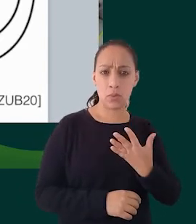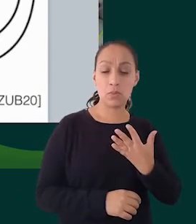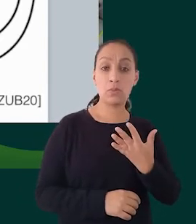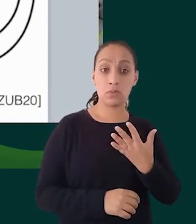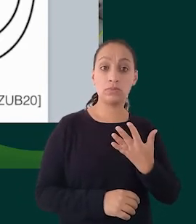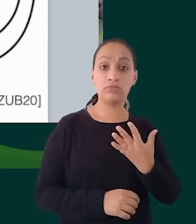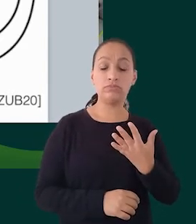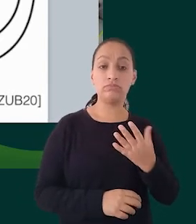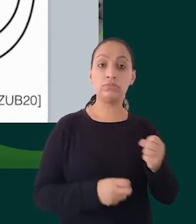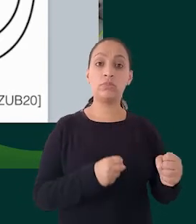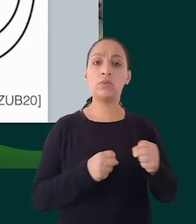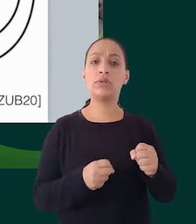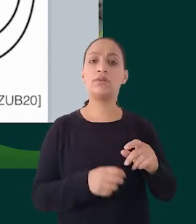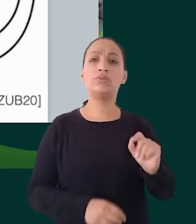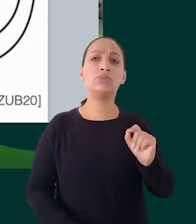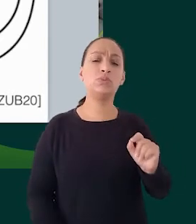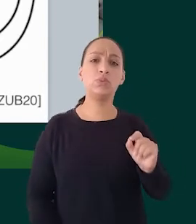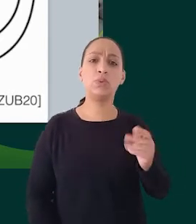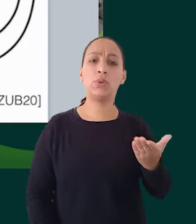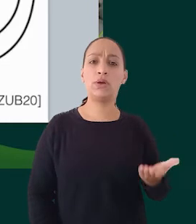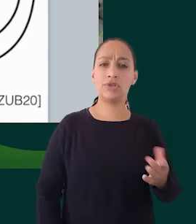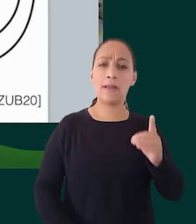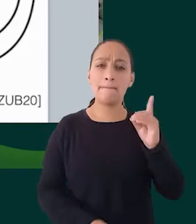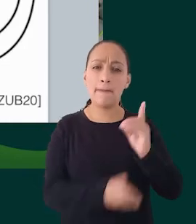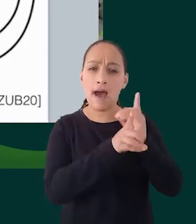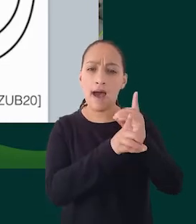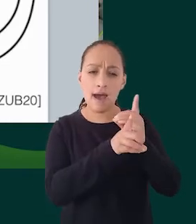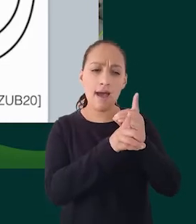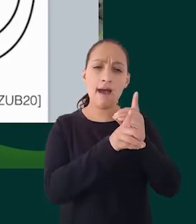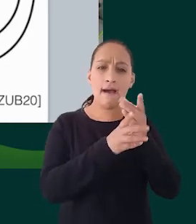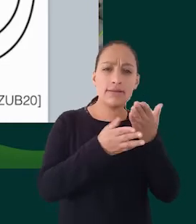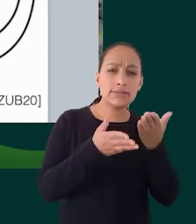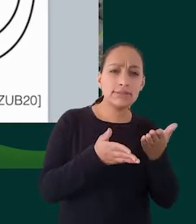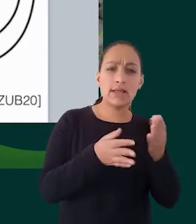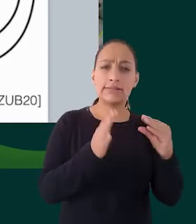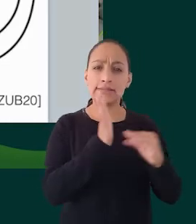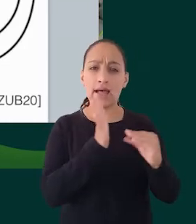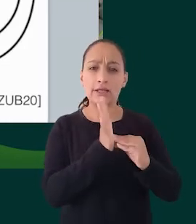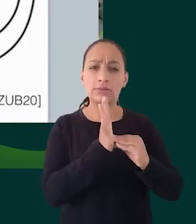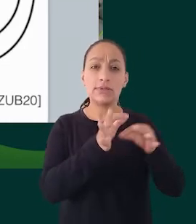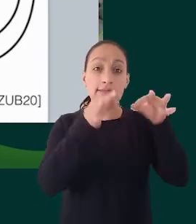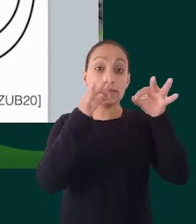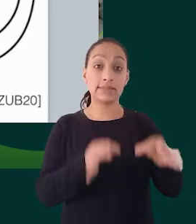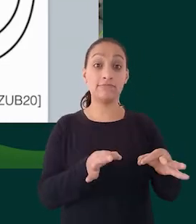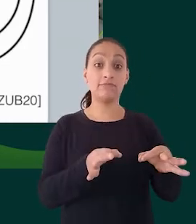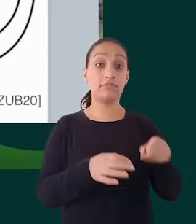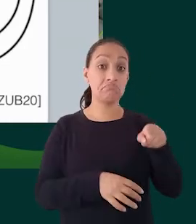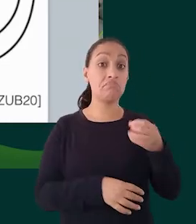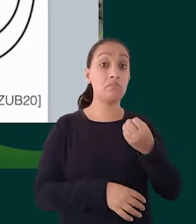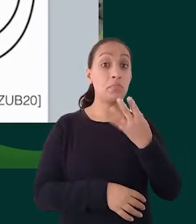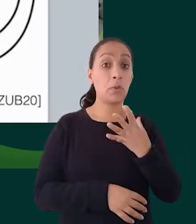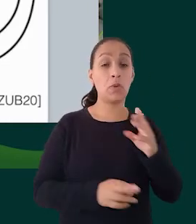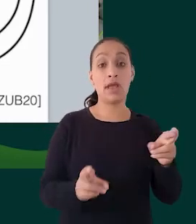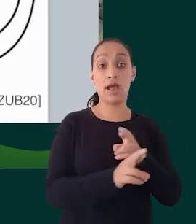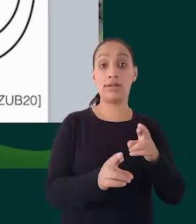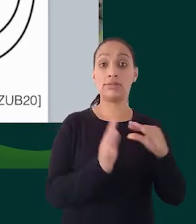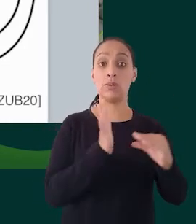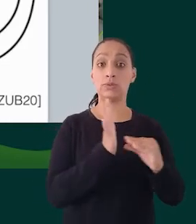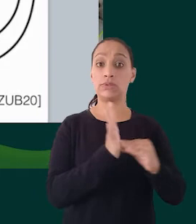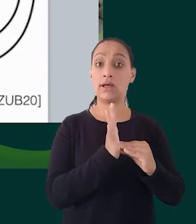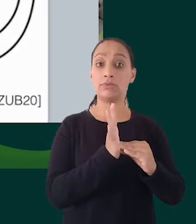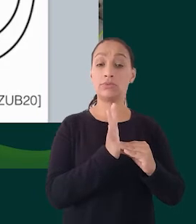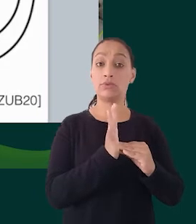de acurácia dos dados, de assertividade muito bom em relação aos dados. Eu sei que vocês fizeram a primeira.